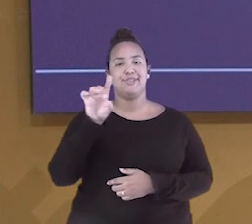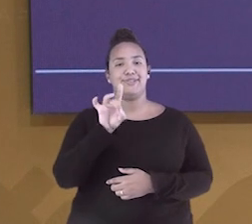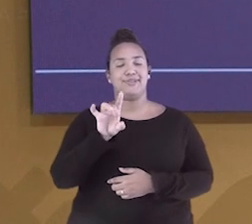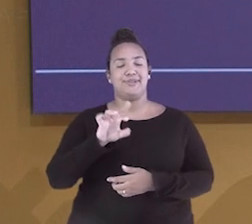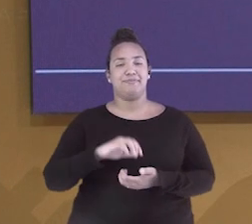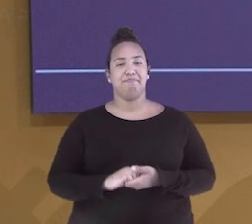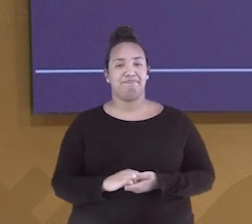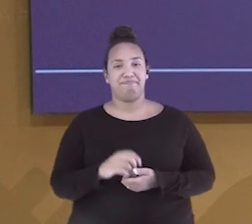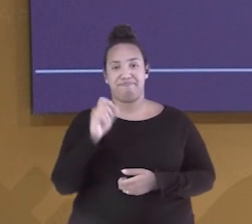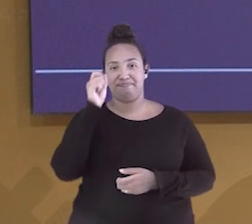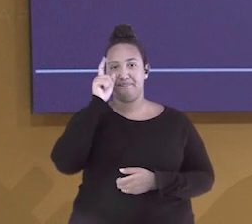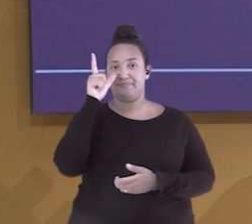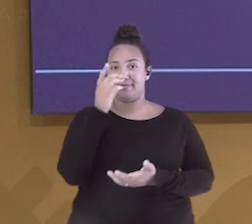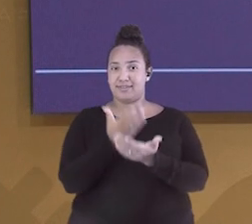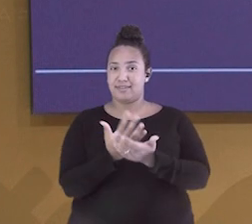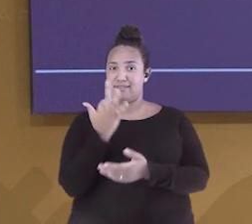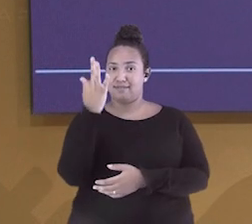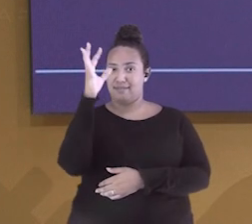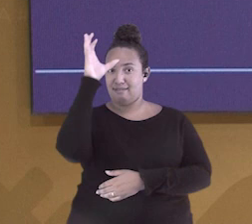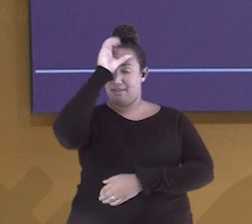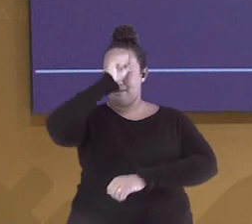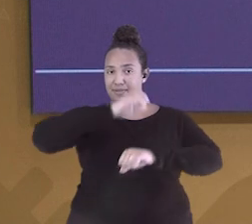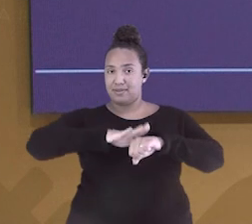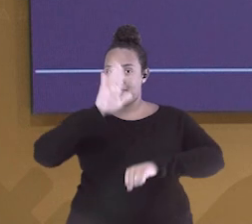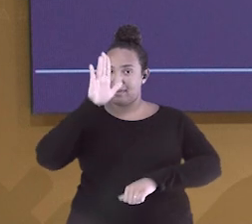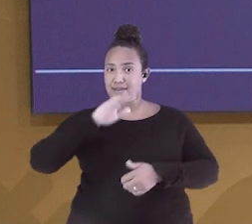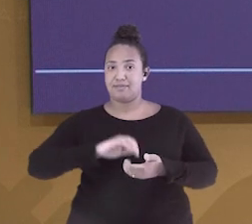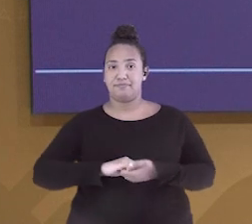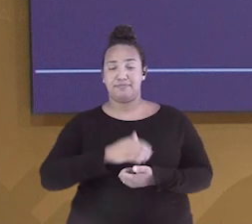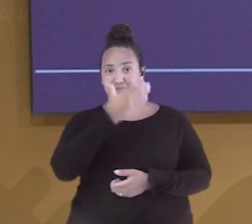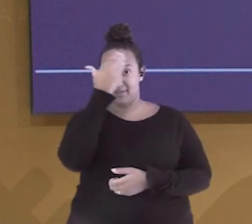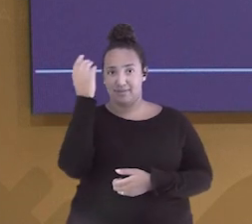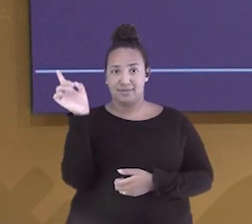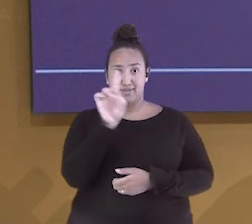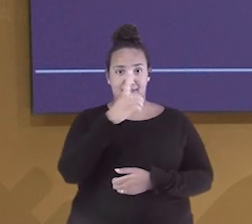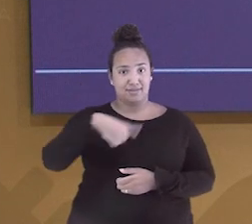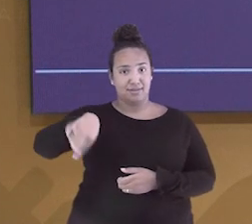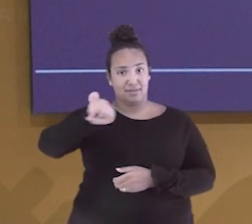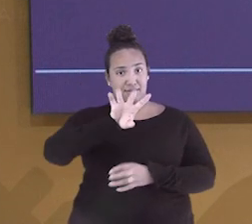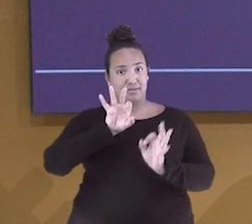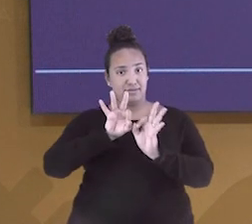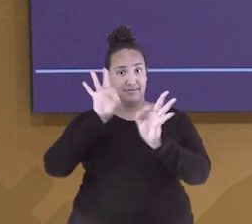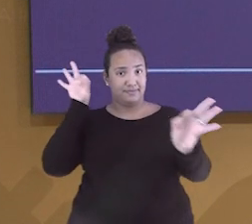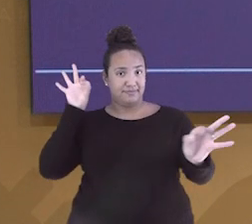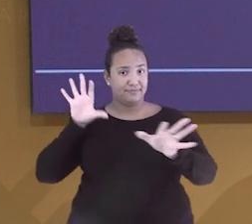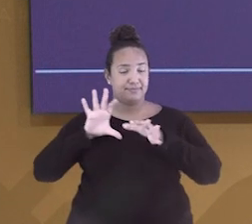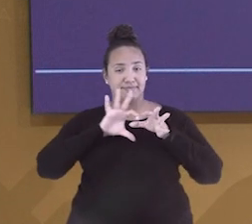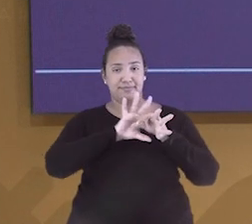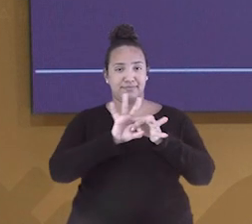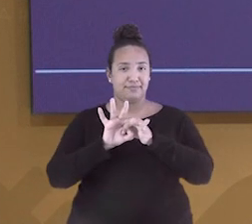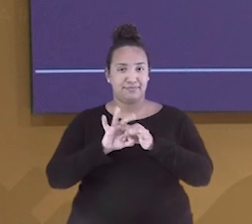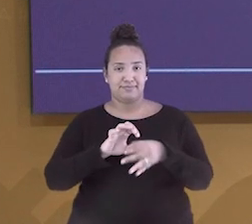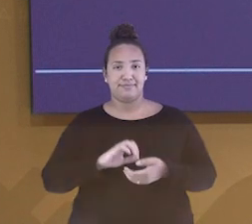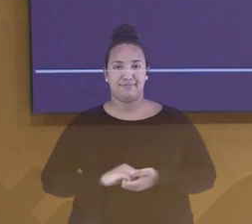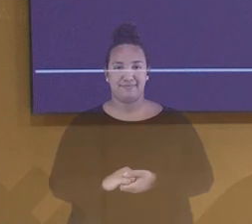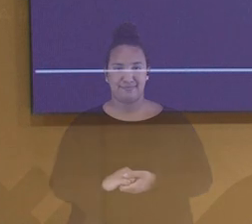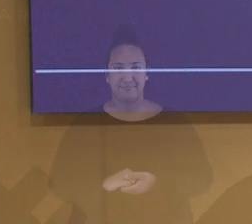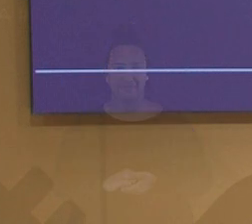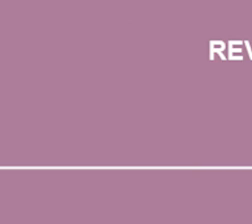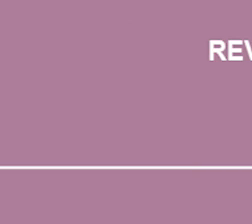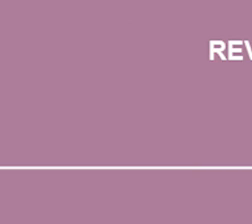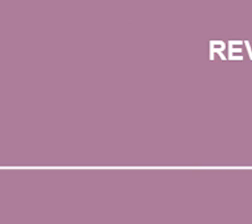ligado, porque na próxima aula tem muito mais. E não se esqueça, mesmo distantes, estamos juntos.